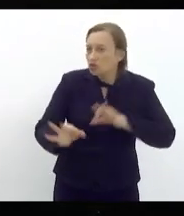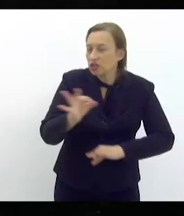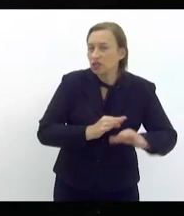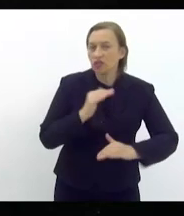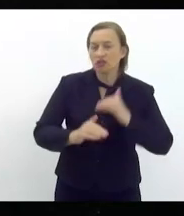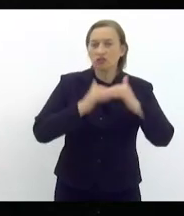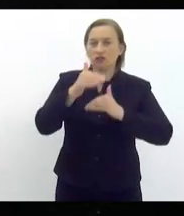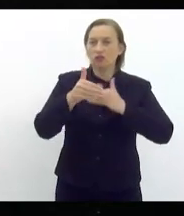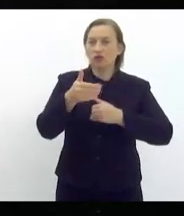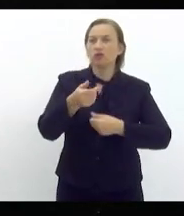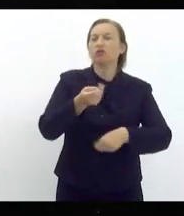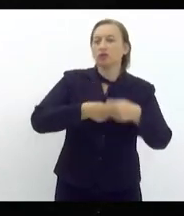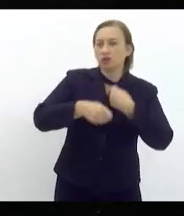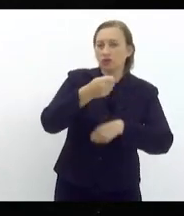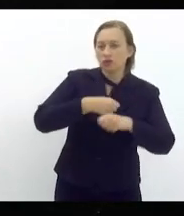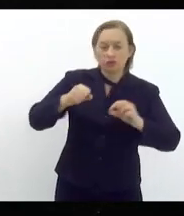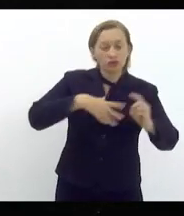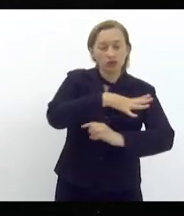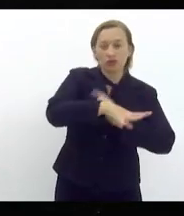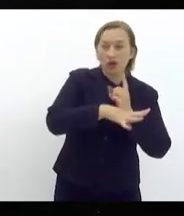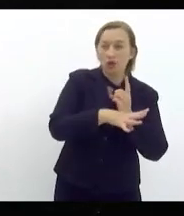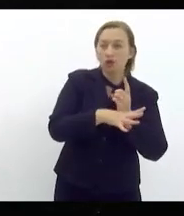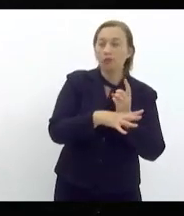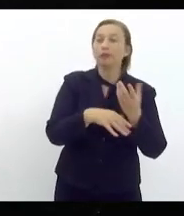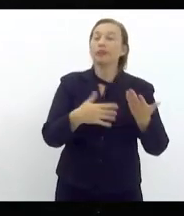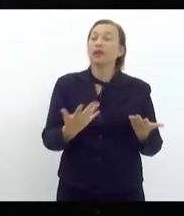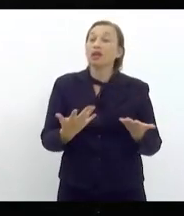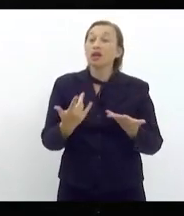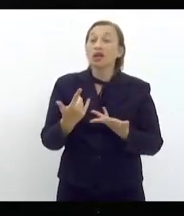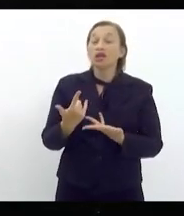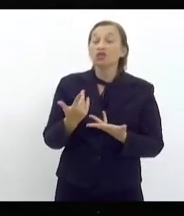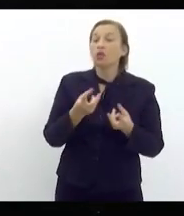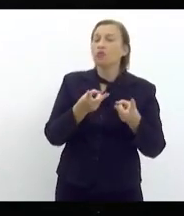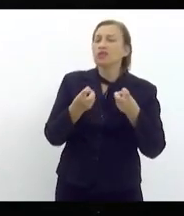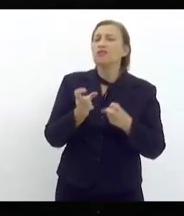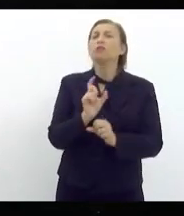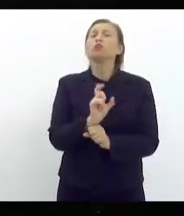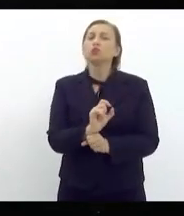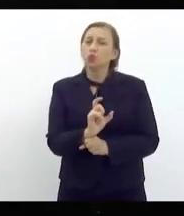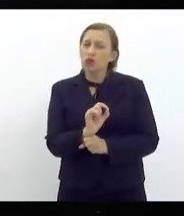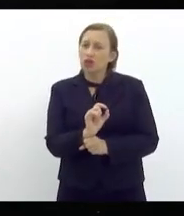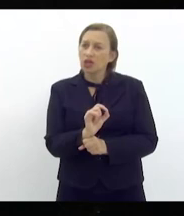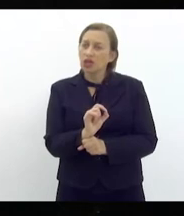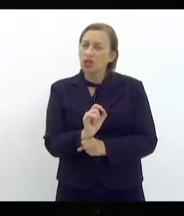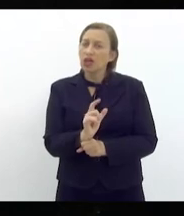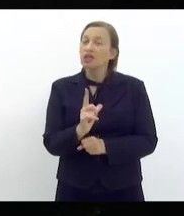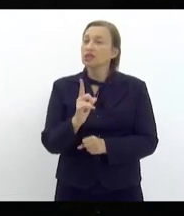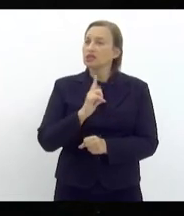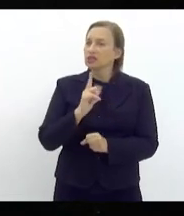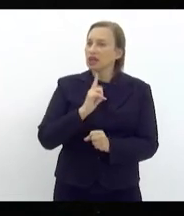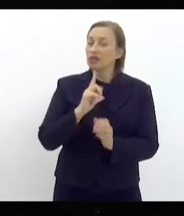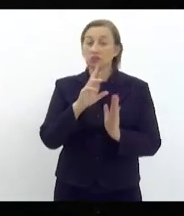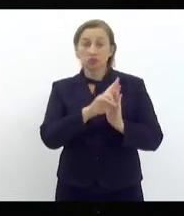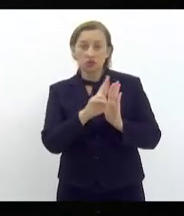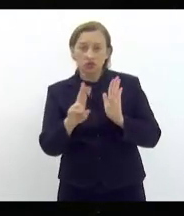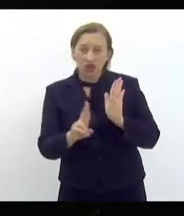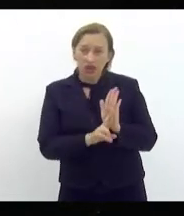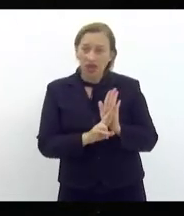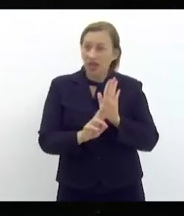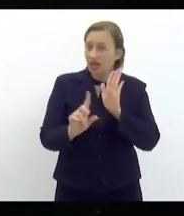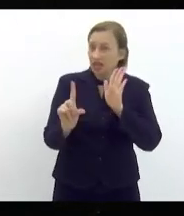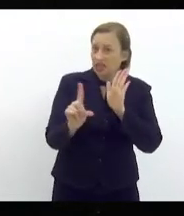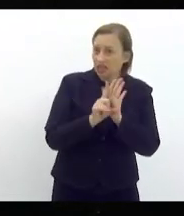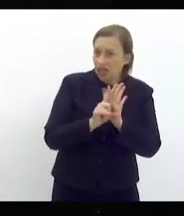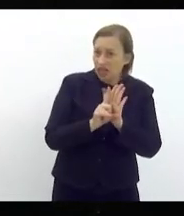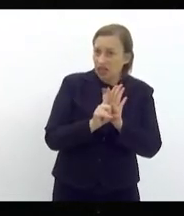Econômico e Social. E, com isso, a gente verifica que nós temos aí diretrizes orçamentárias,